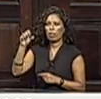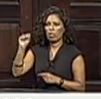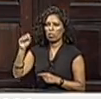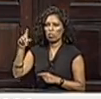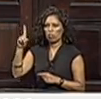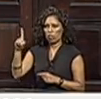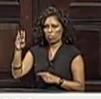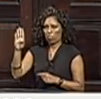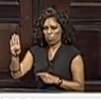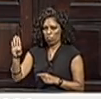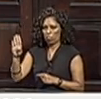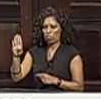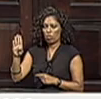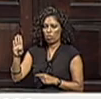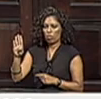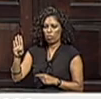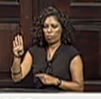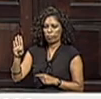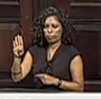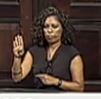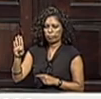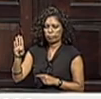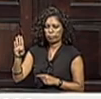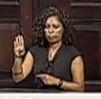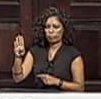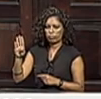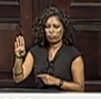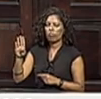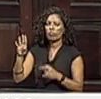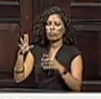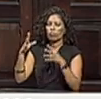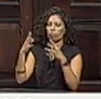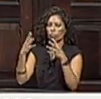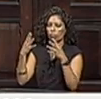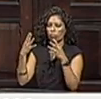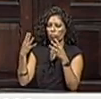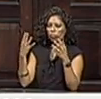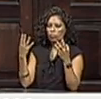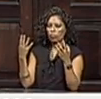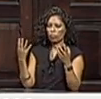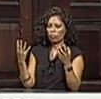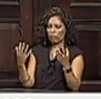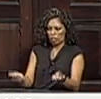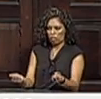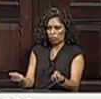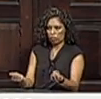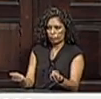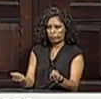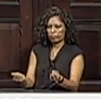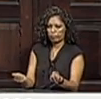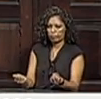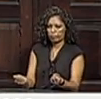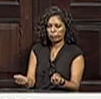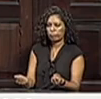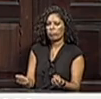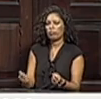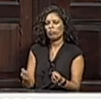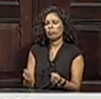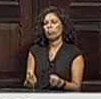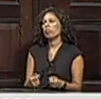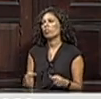saúda o deputado Edmilson Valentim, vota e pede sim para o